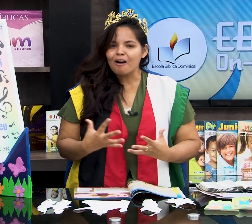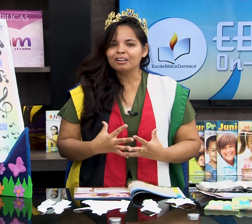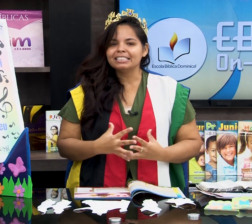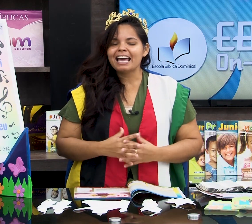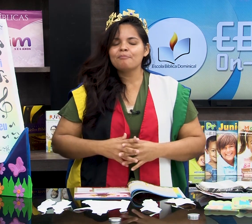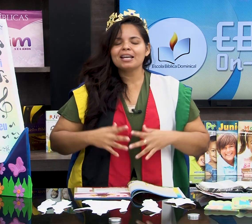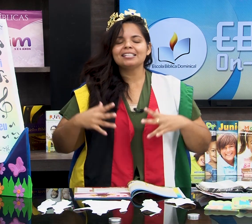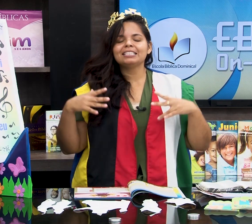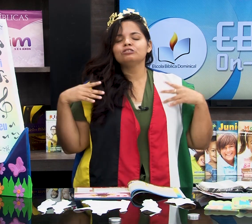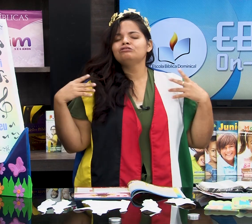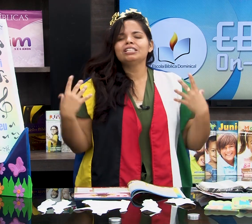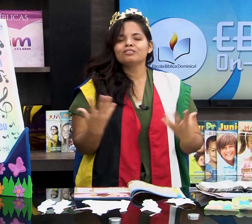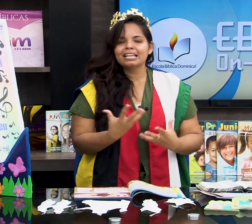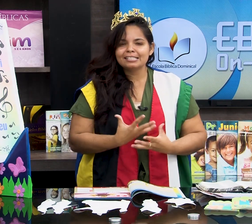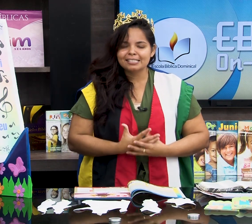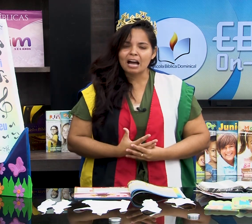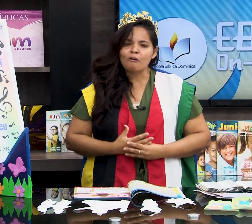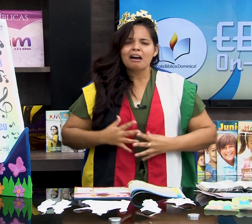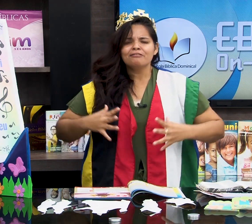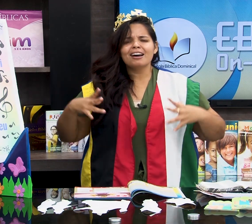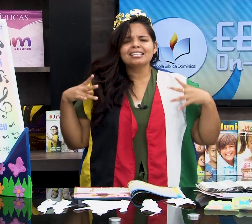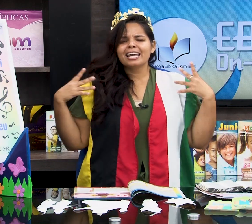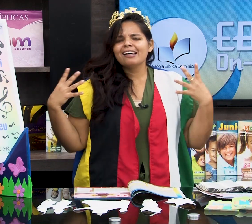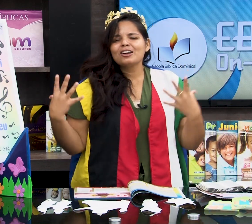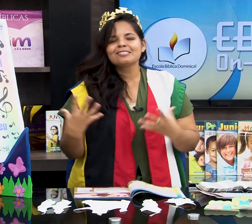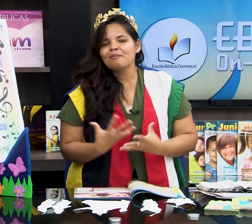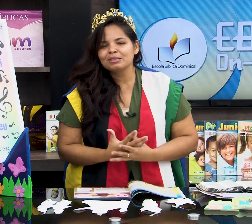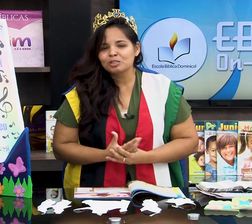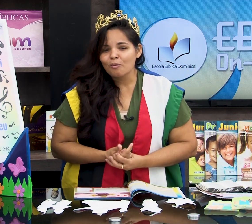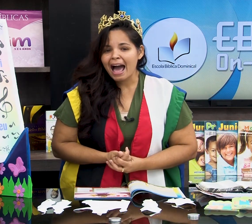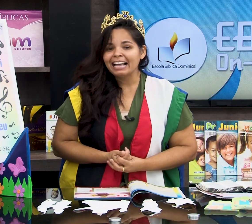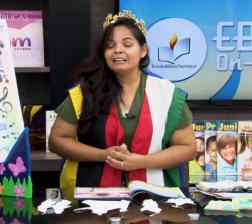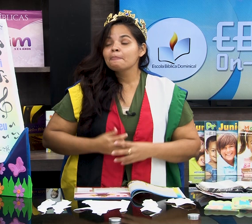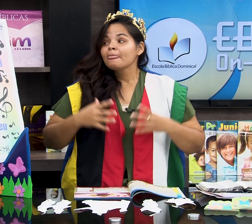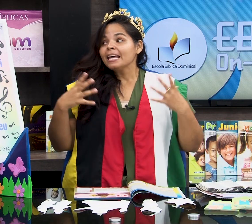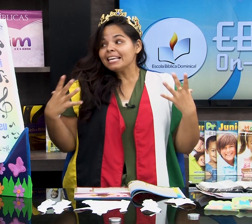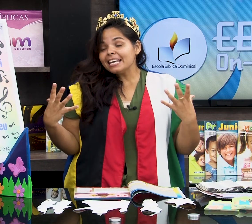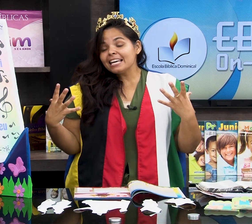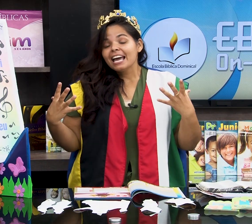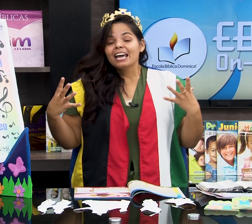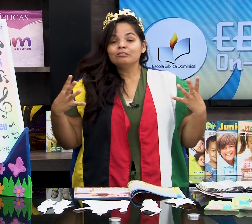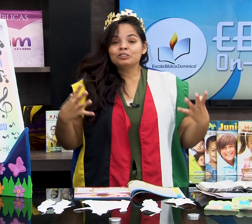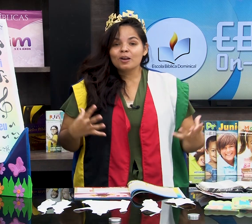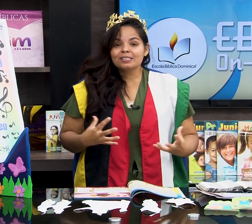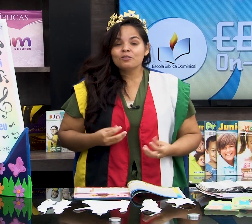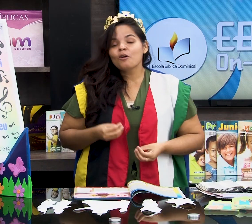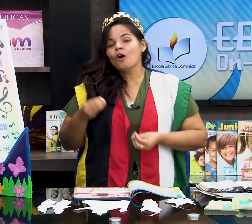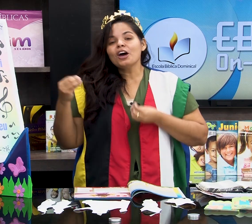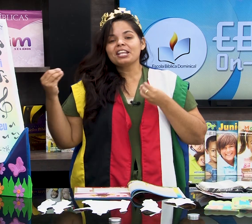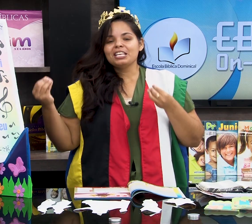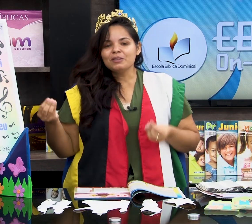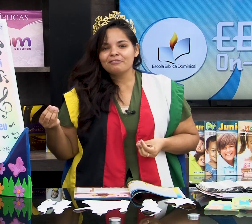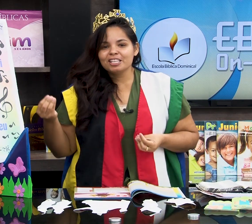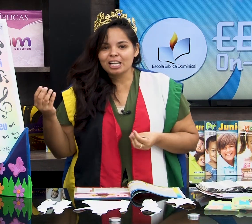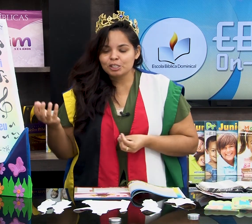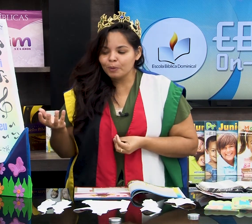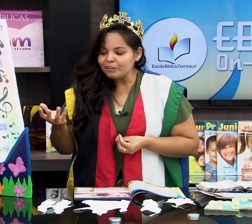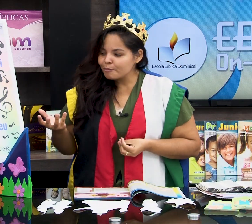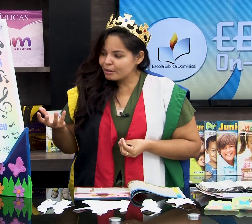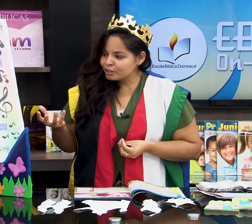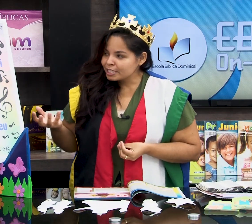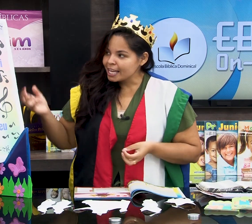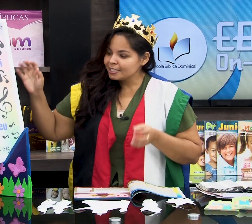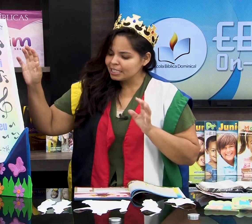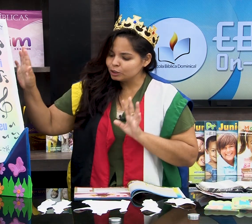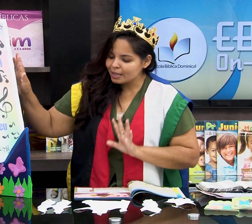sua aula, né, apresentando o título da lição, faz aquela oração abençoada. E eu trouxe um corinho que vai estar